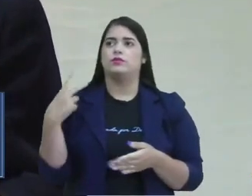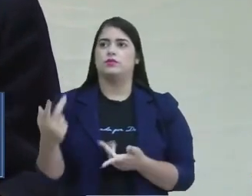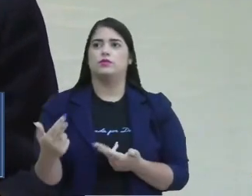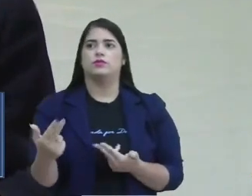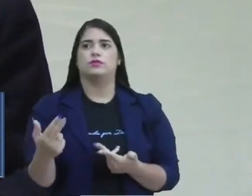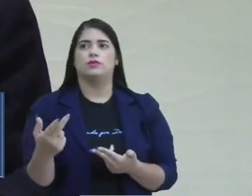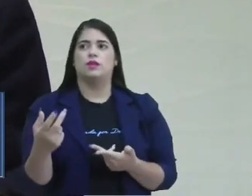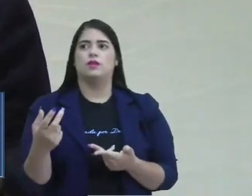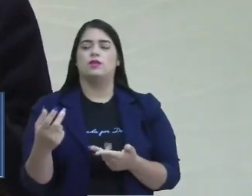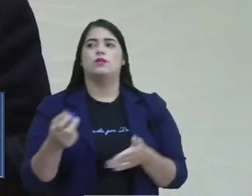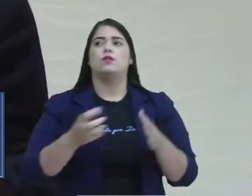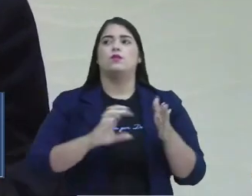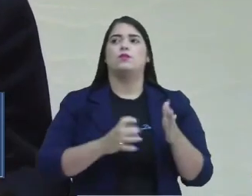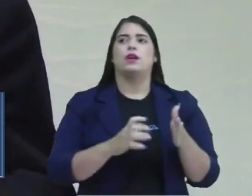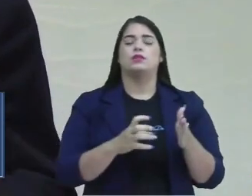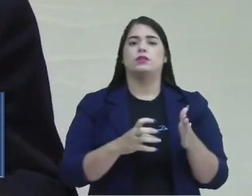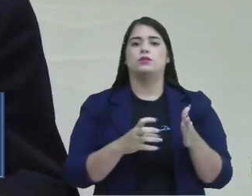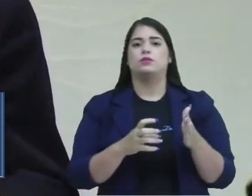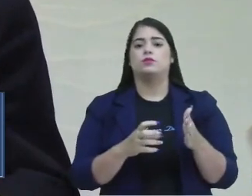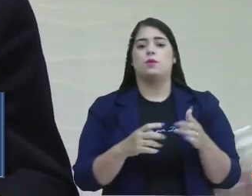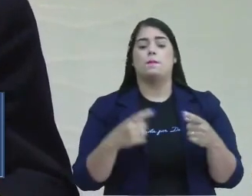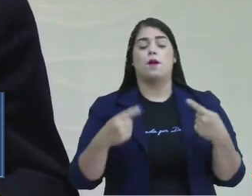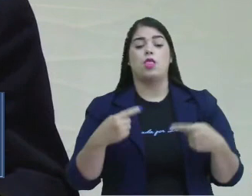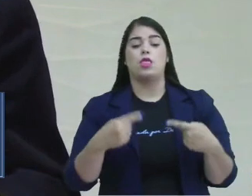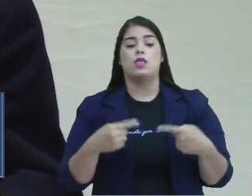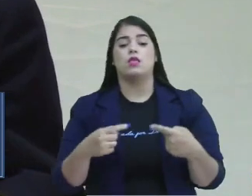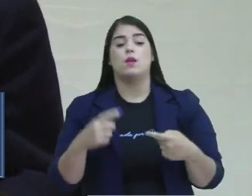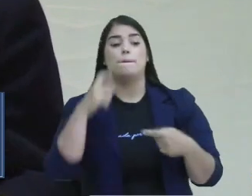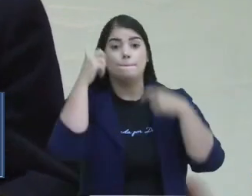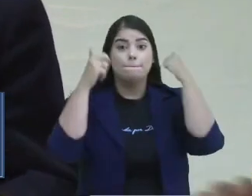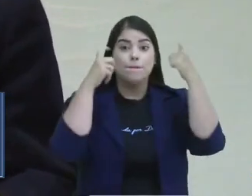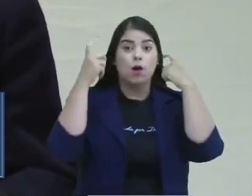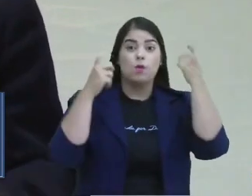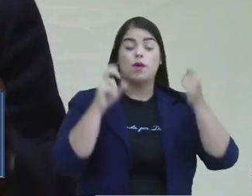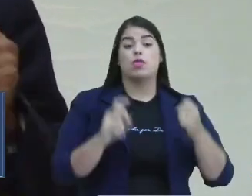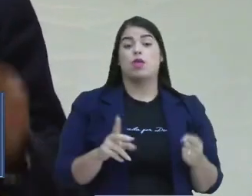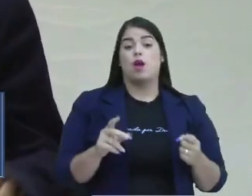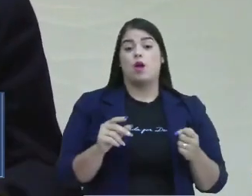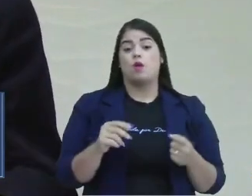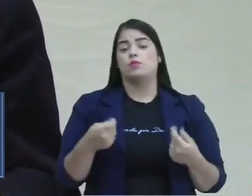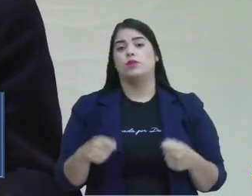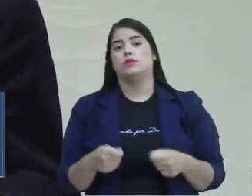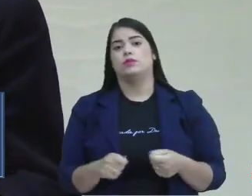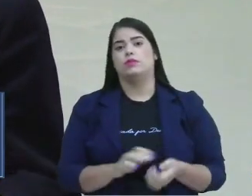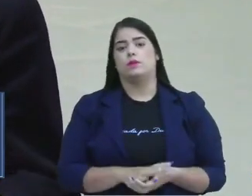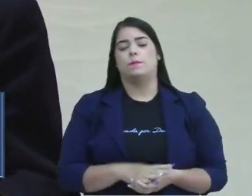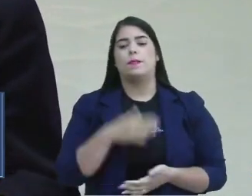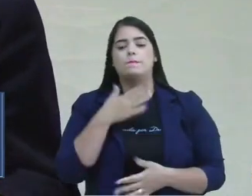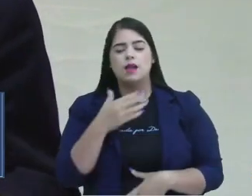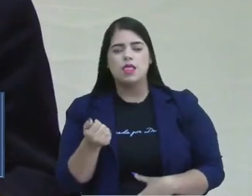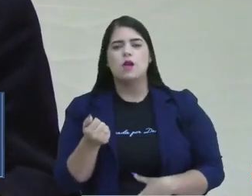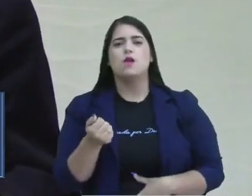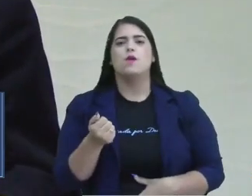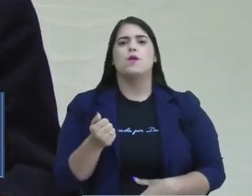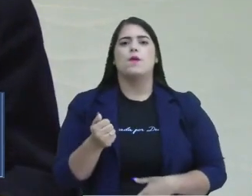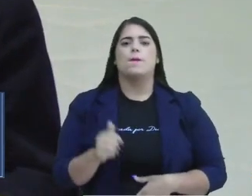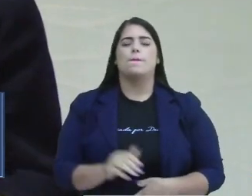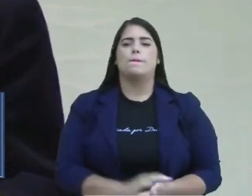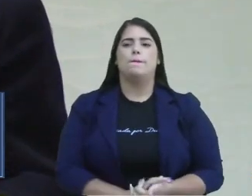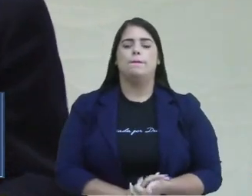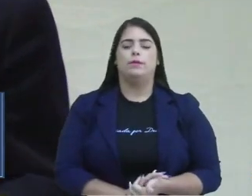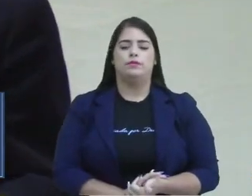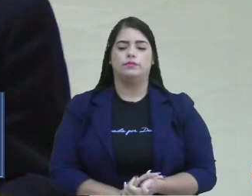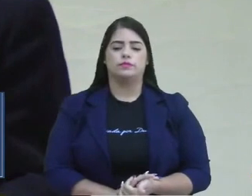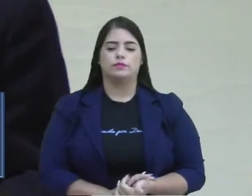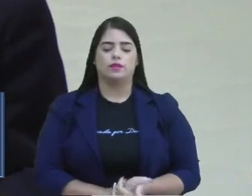aos professores, se preocupe, porque tem que se preocupar, mas o que tiver de melhor, o que essa equipe puder fazer